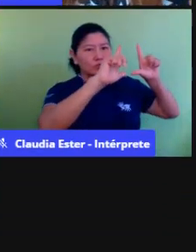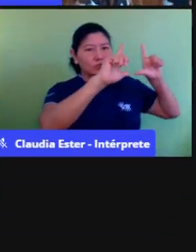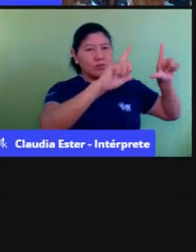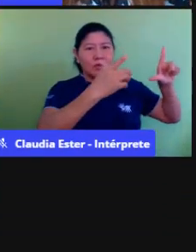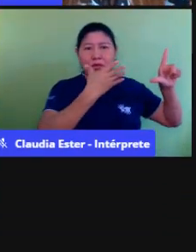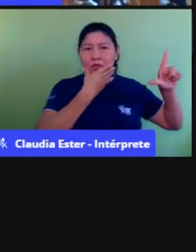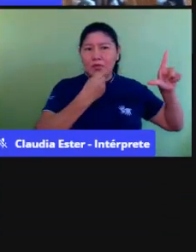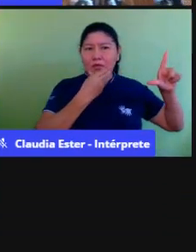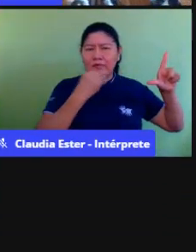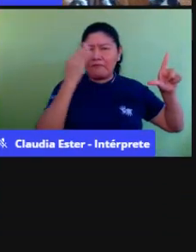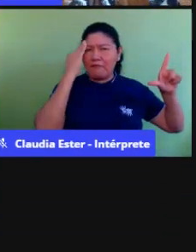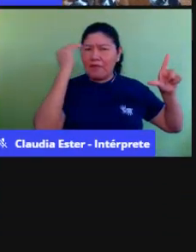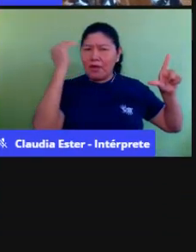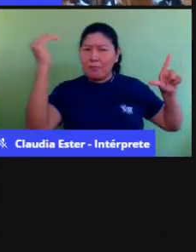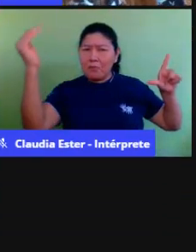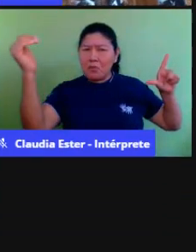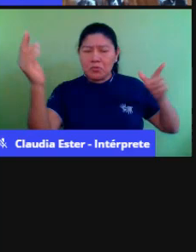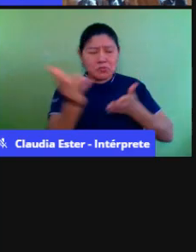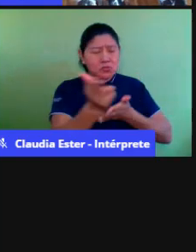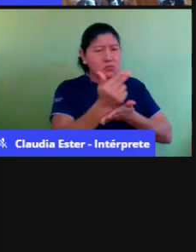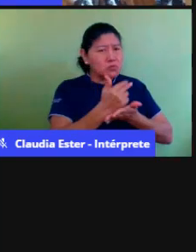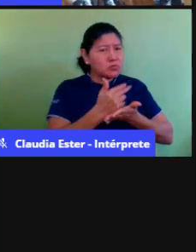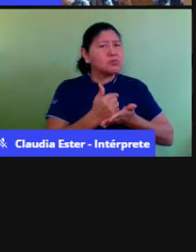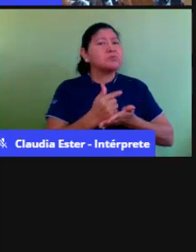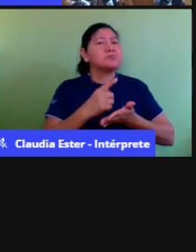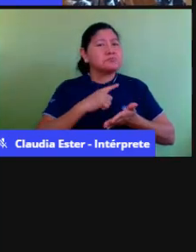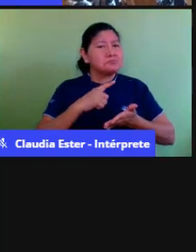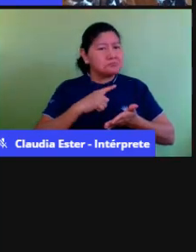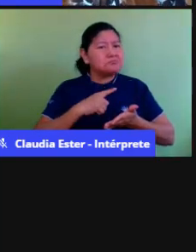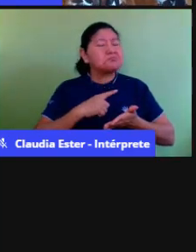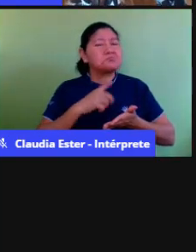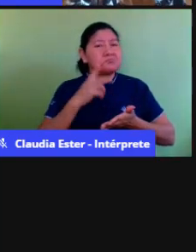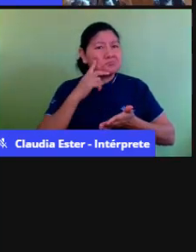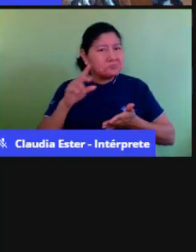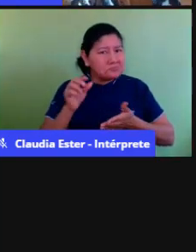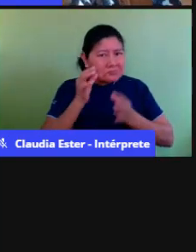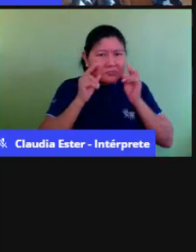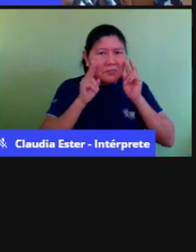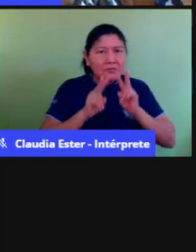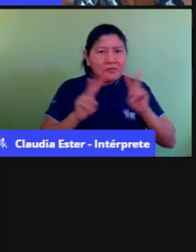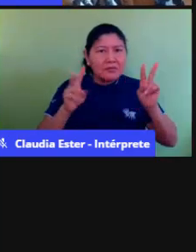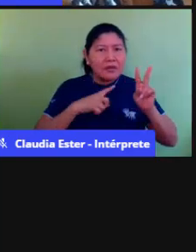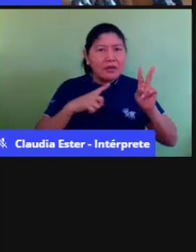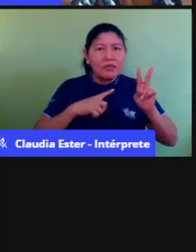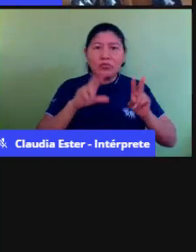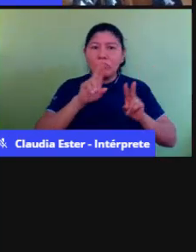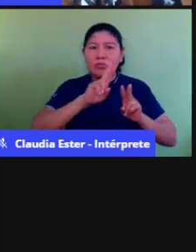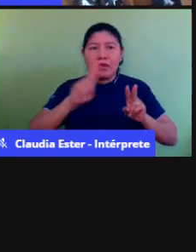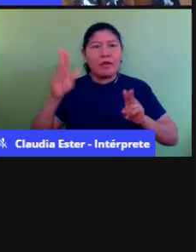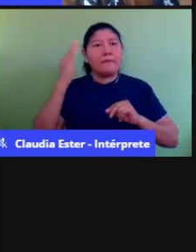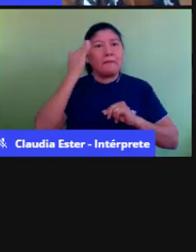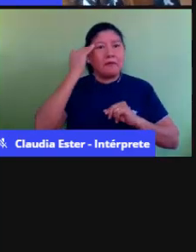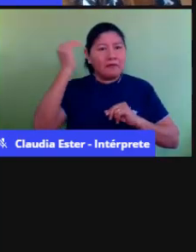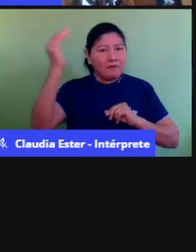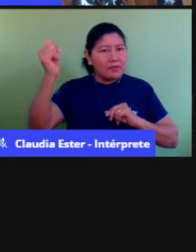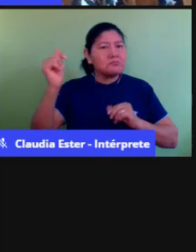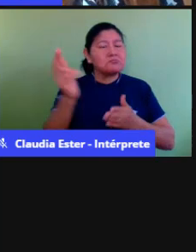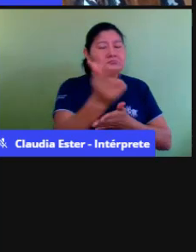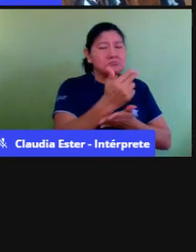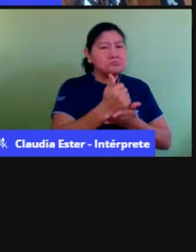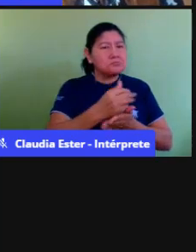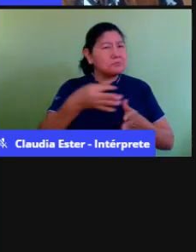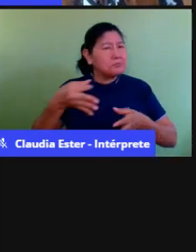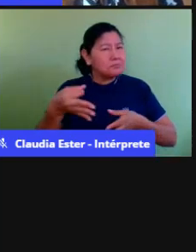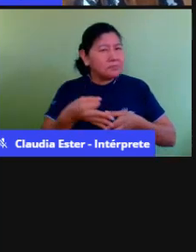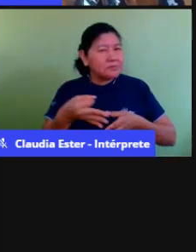conhecido, um pintor, um escultor, né, de renome internacional, muito conhecido com obras famosas. E